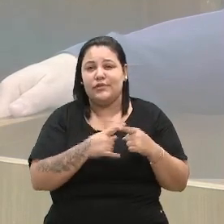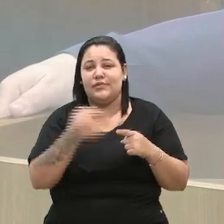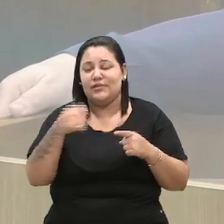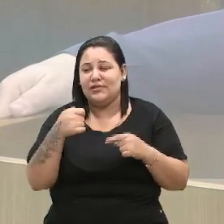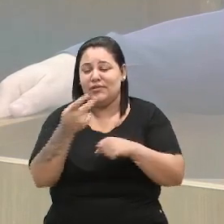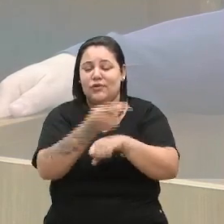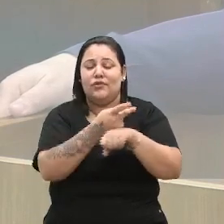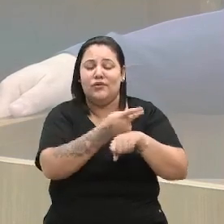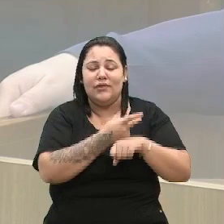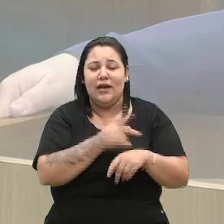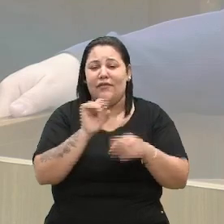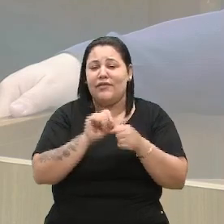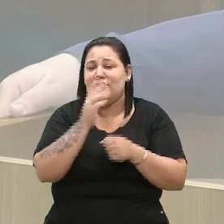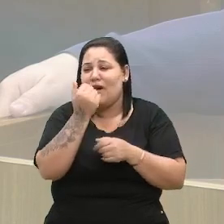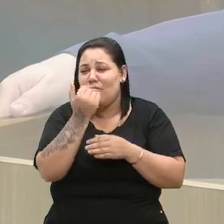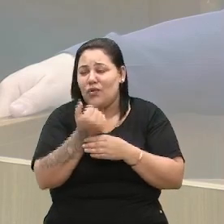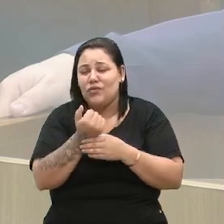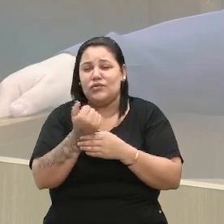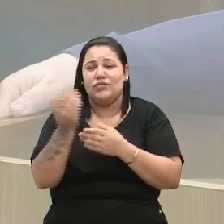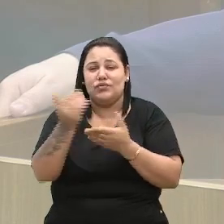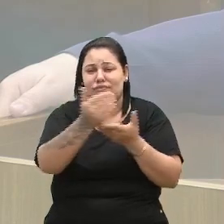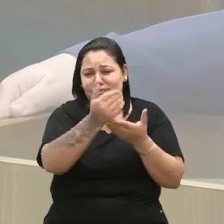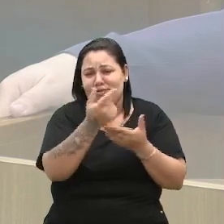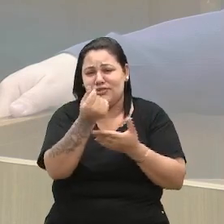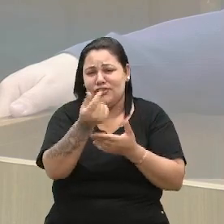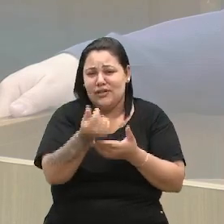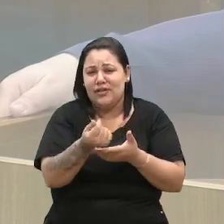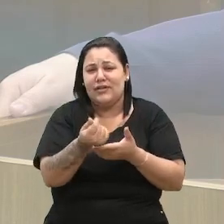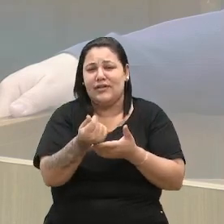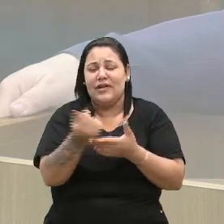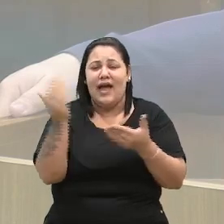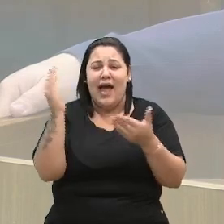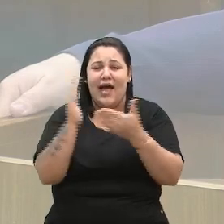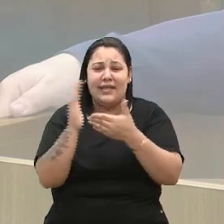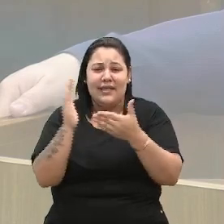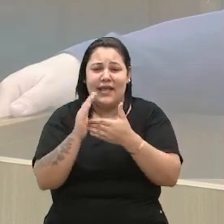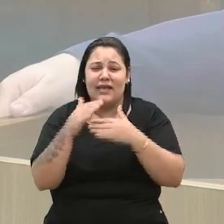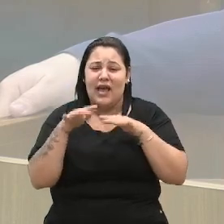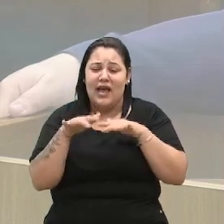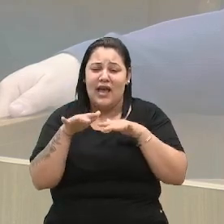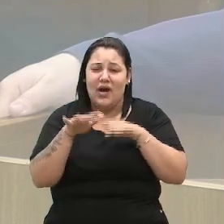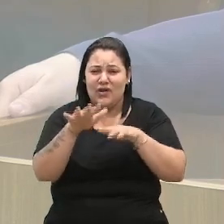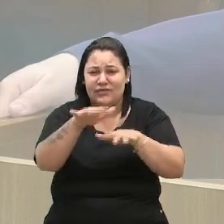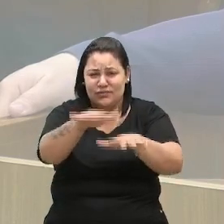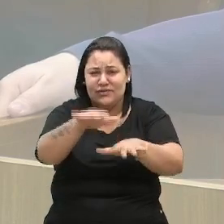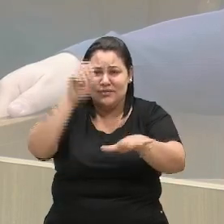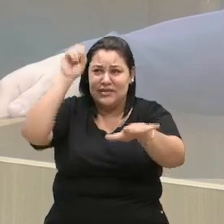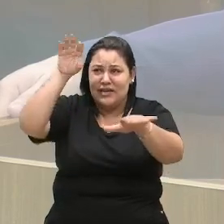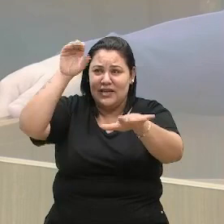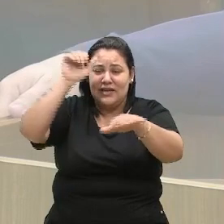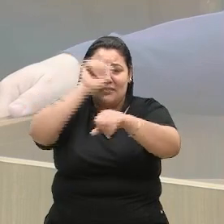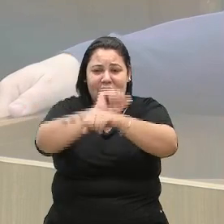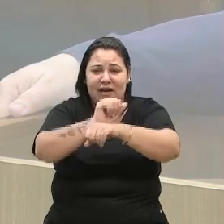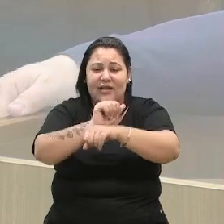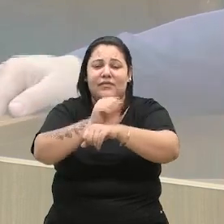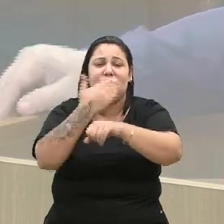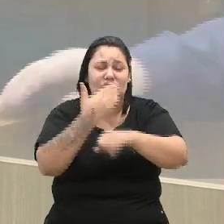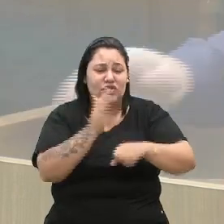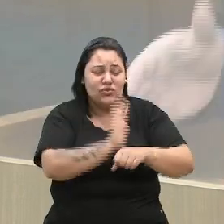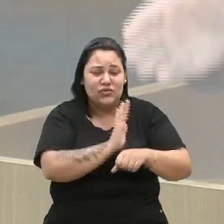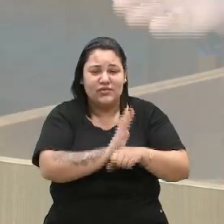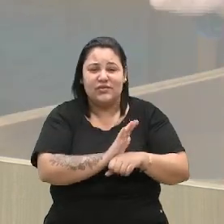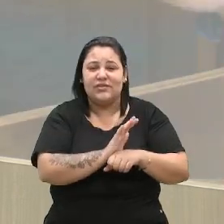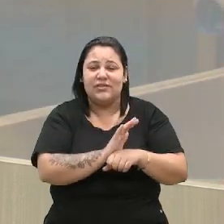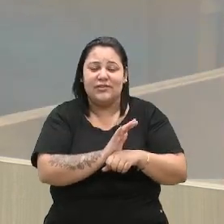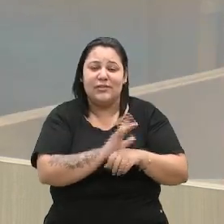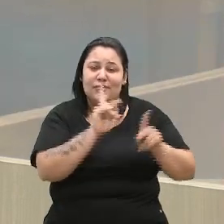procurar doação, até nos semáforos, a gente já viu várias campanhas, acaba desestimulando essa pessoa. Então a gente acha super